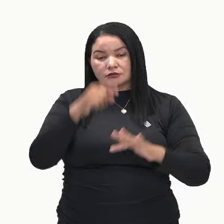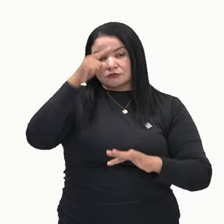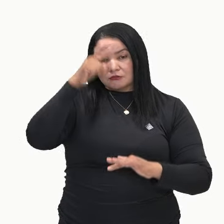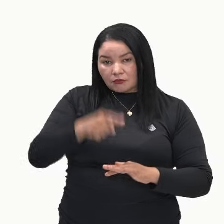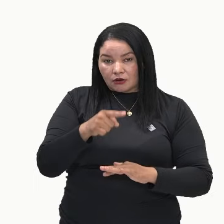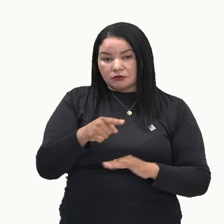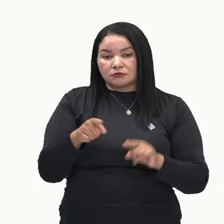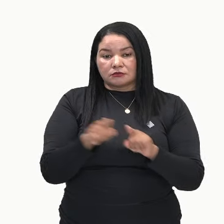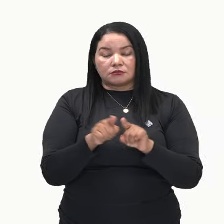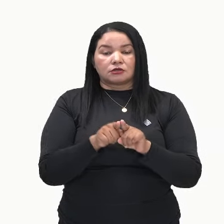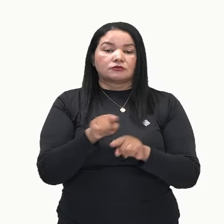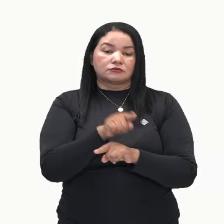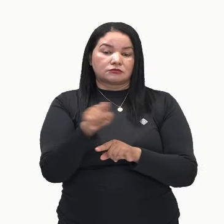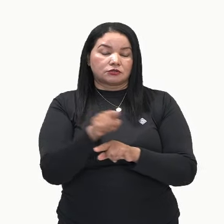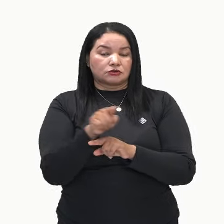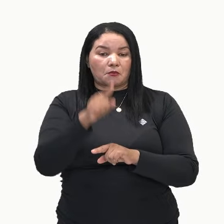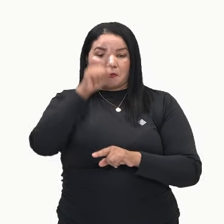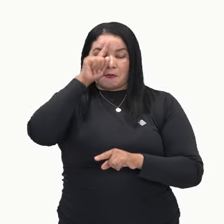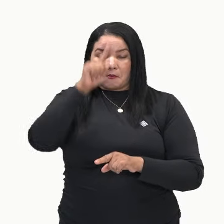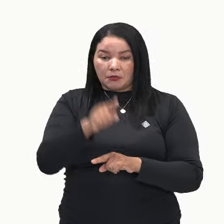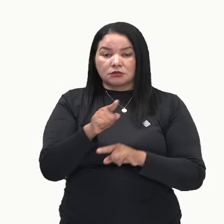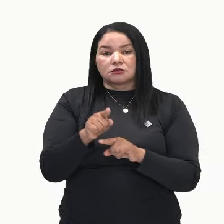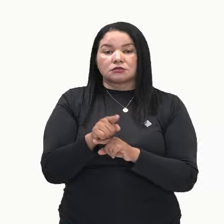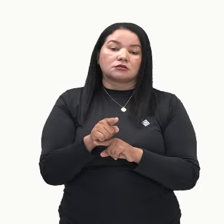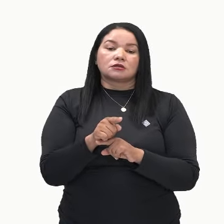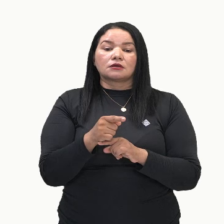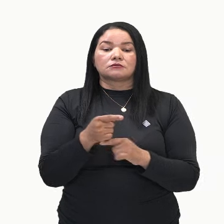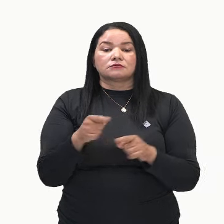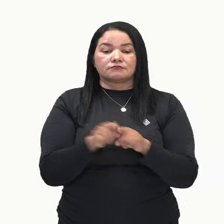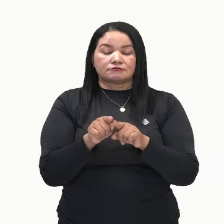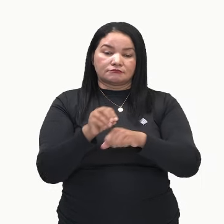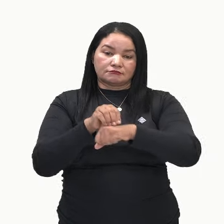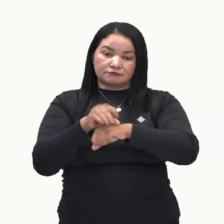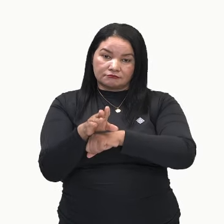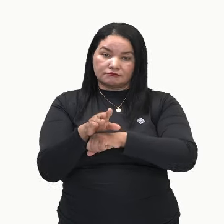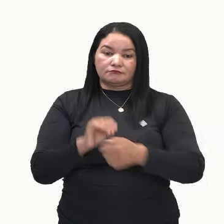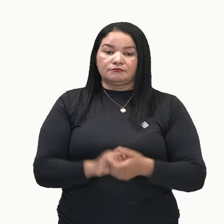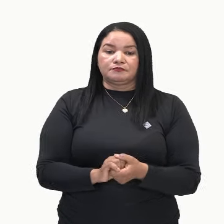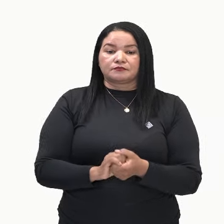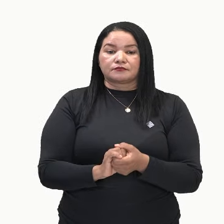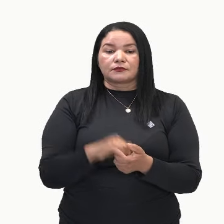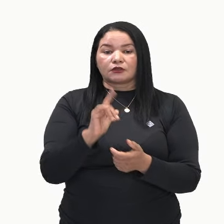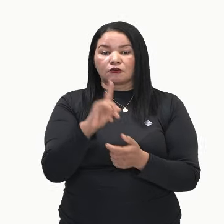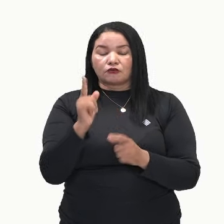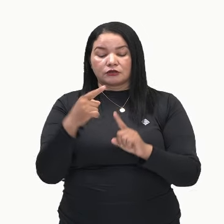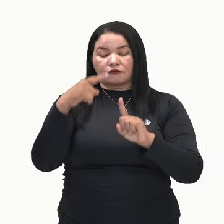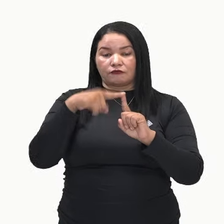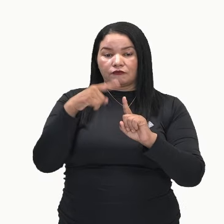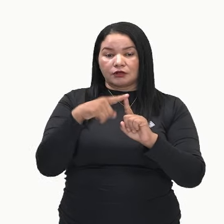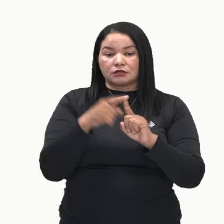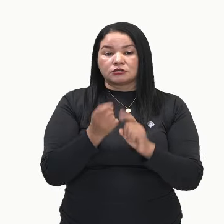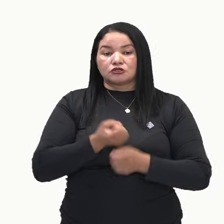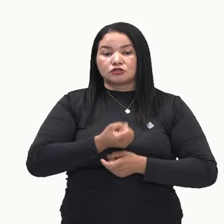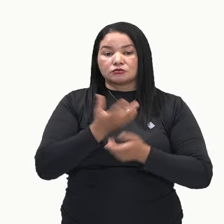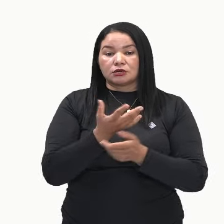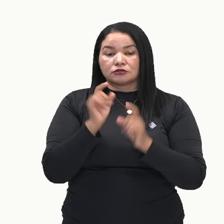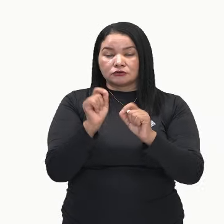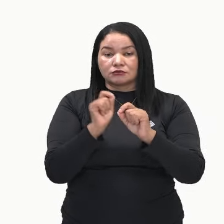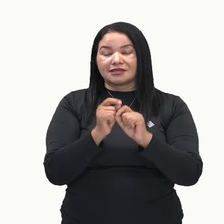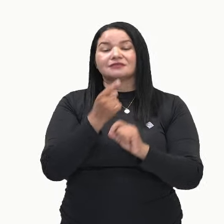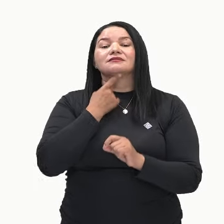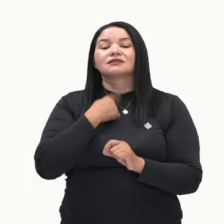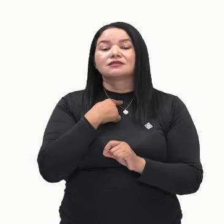estão tentando dar essas ordens ou sugerir alguma coisa. Frases optativas, que elas expressam um